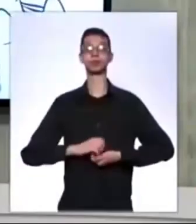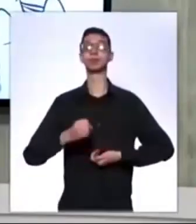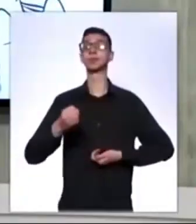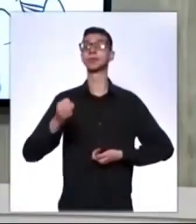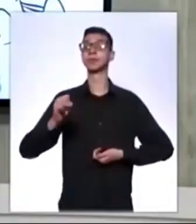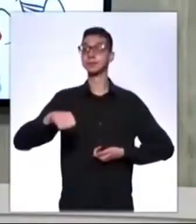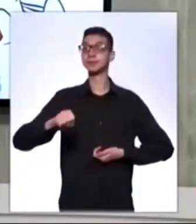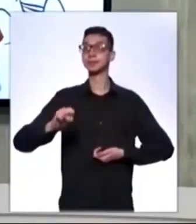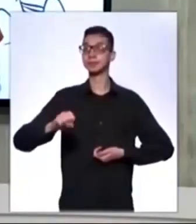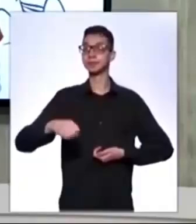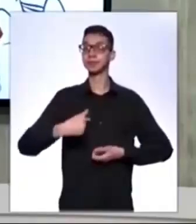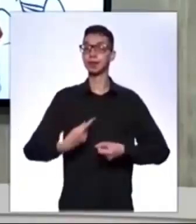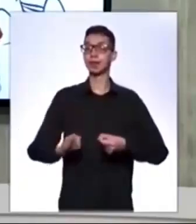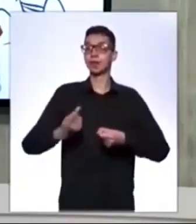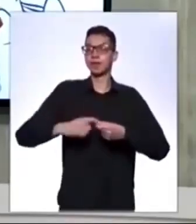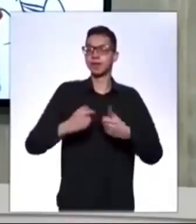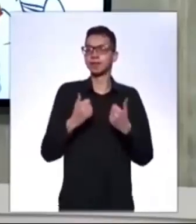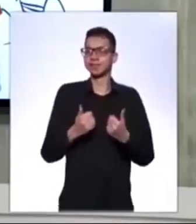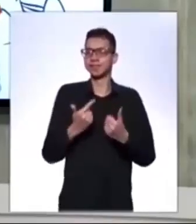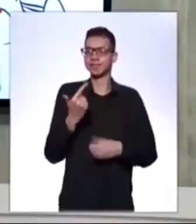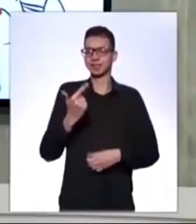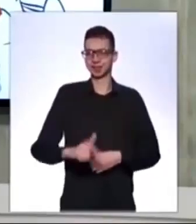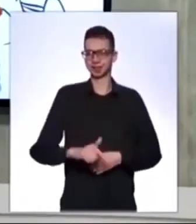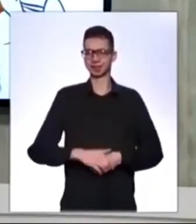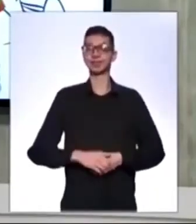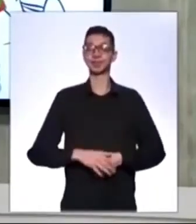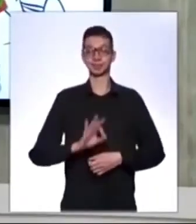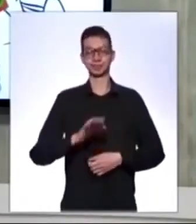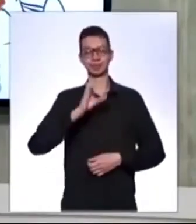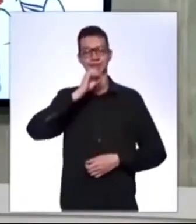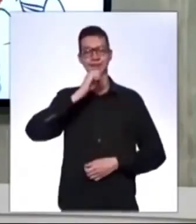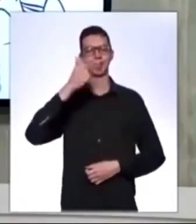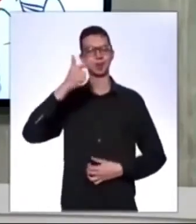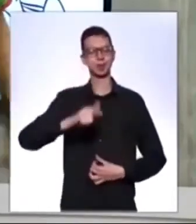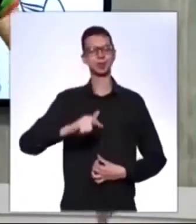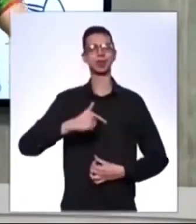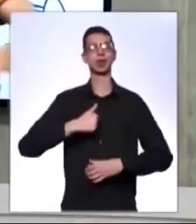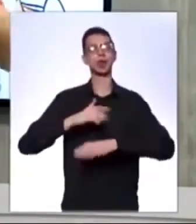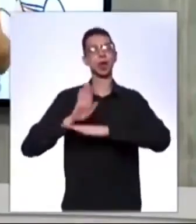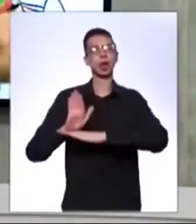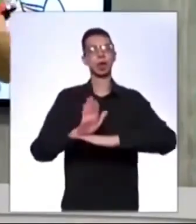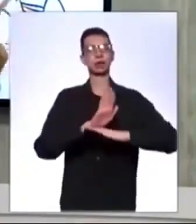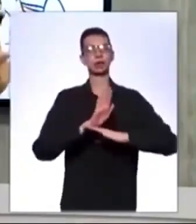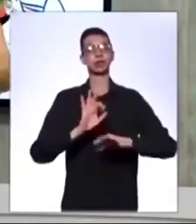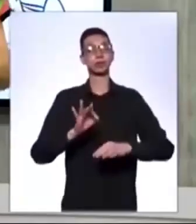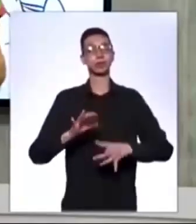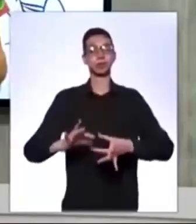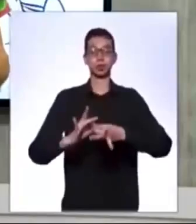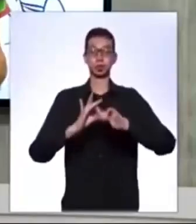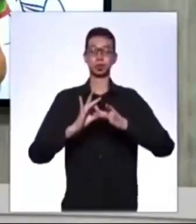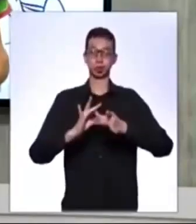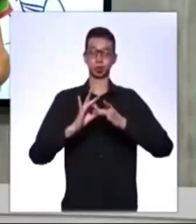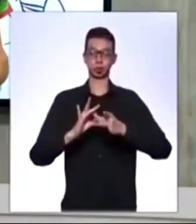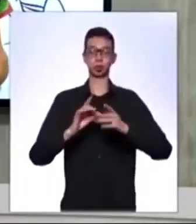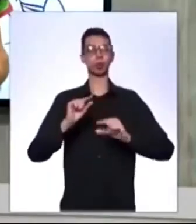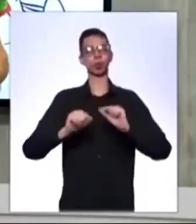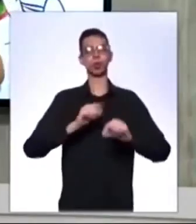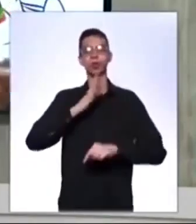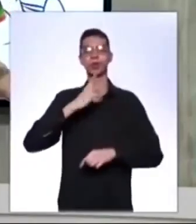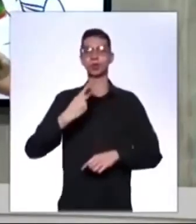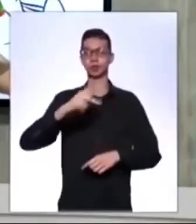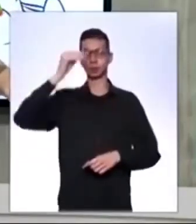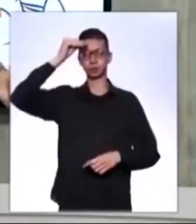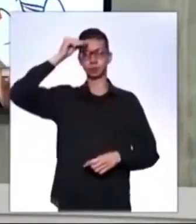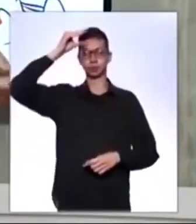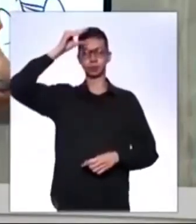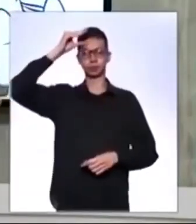Sim, estou de volta, bebê. Mais um sábado aqui para te ajudar, né? Para a gente juntos construir aí o seu conhecimento e a gente